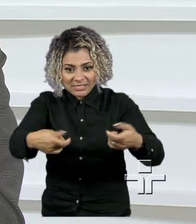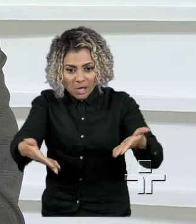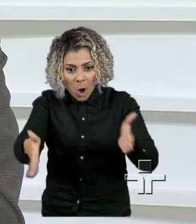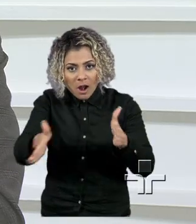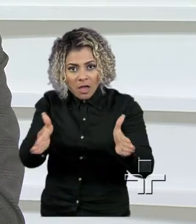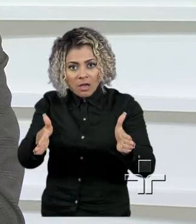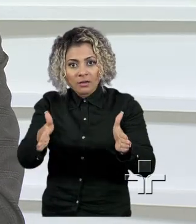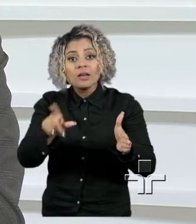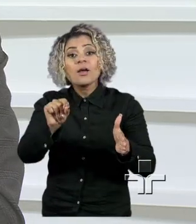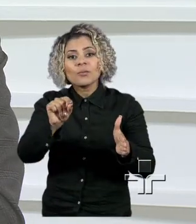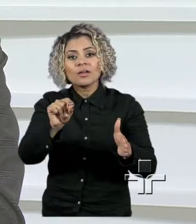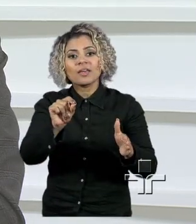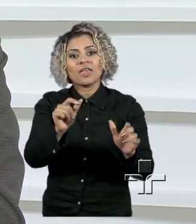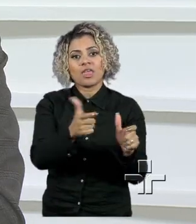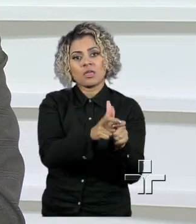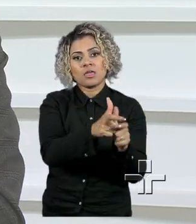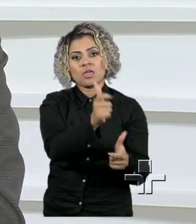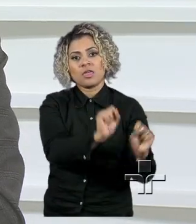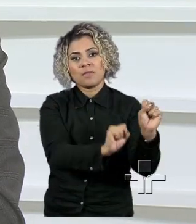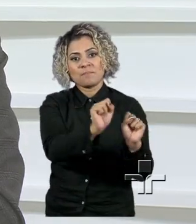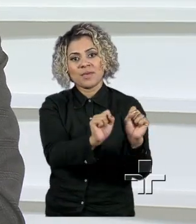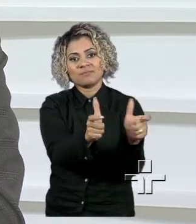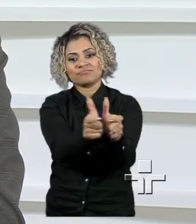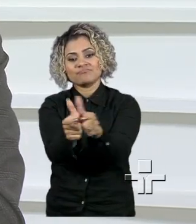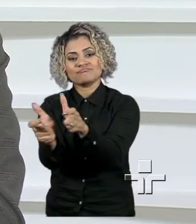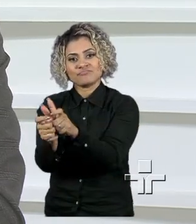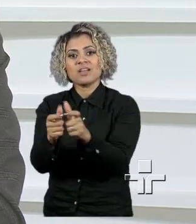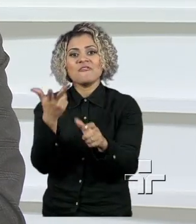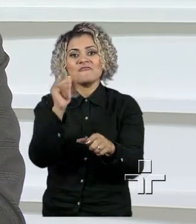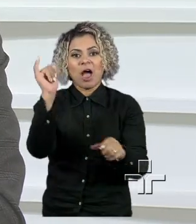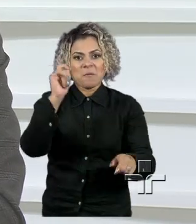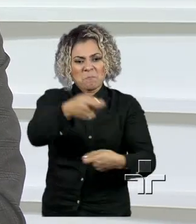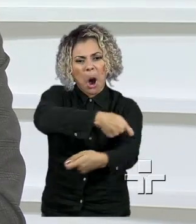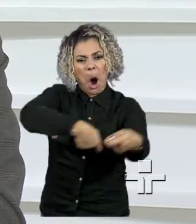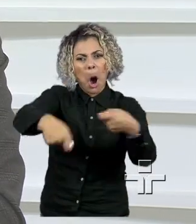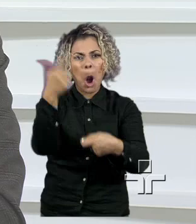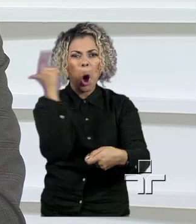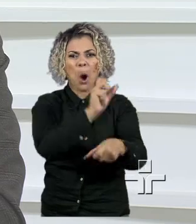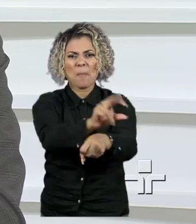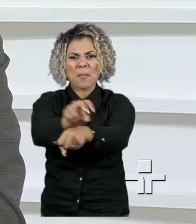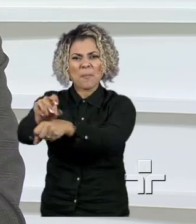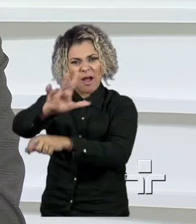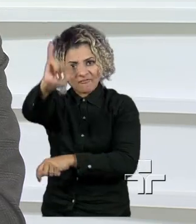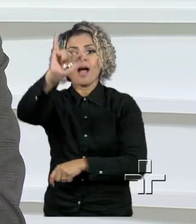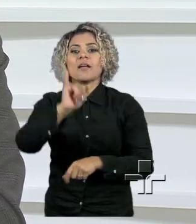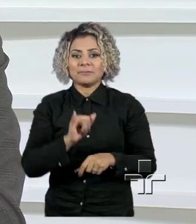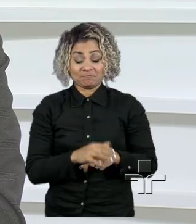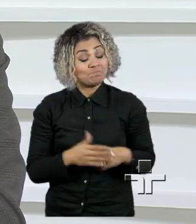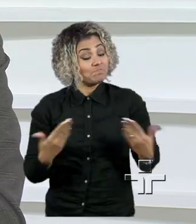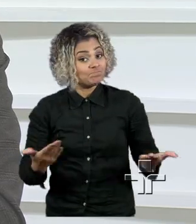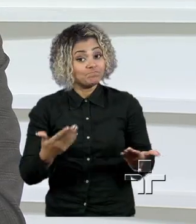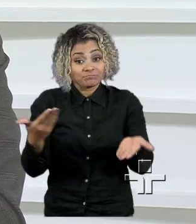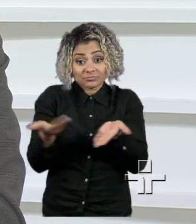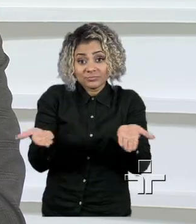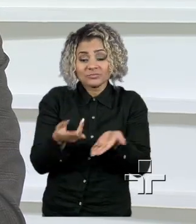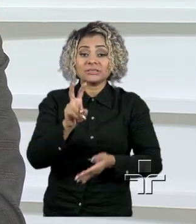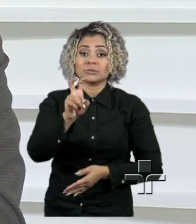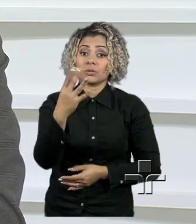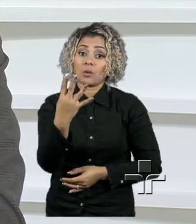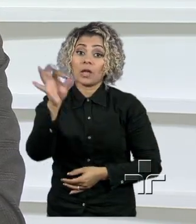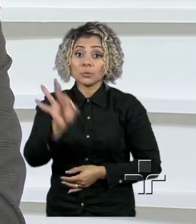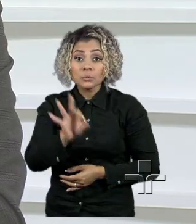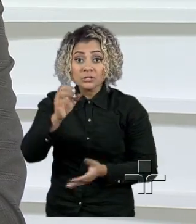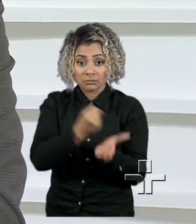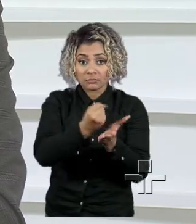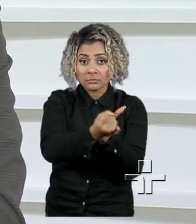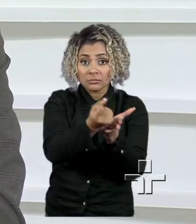momento são as micro e pequenas empresas e também as franquias. Hoje, 54% das